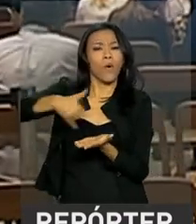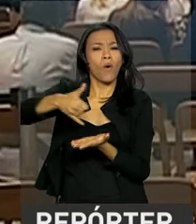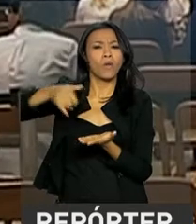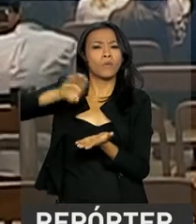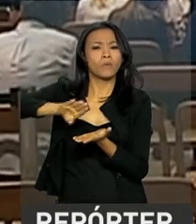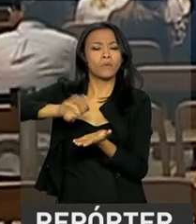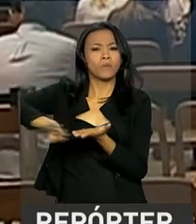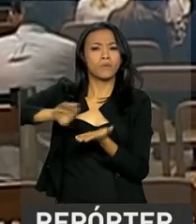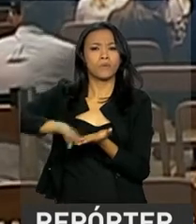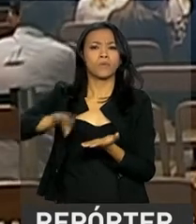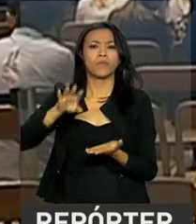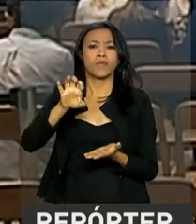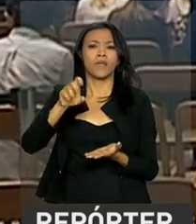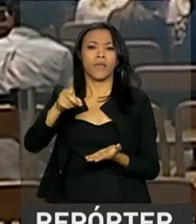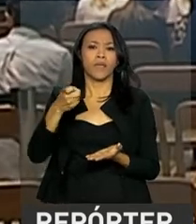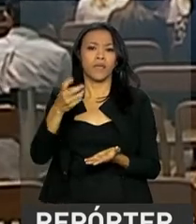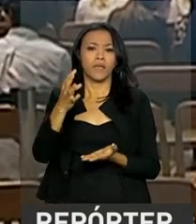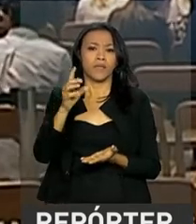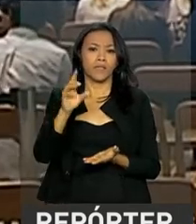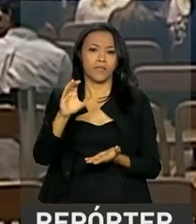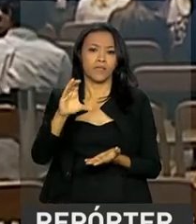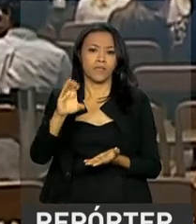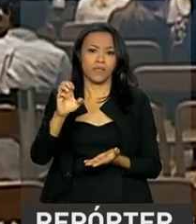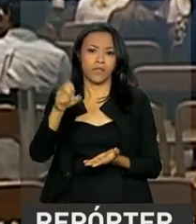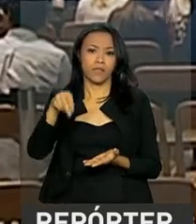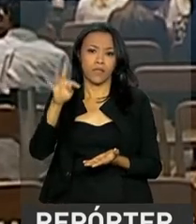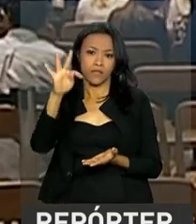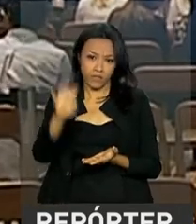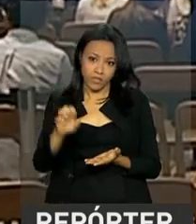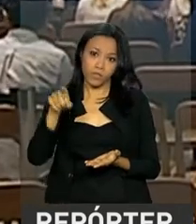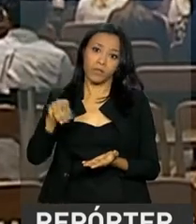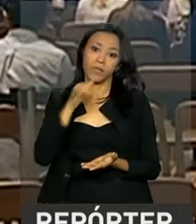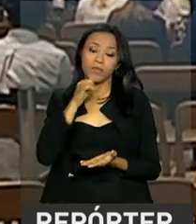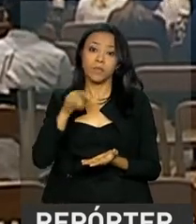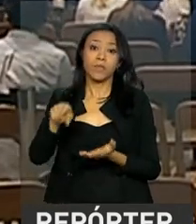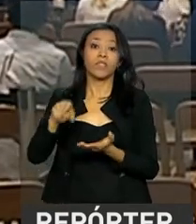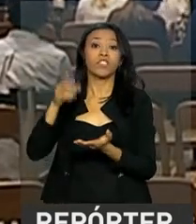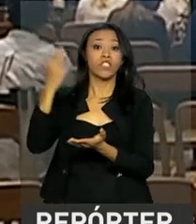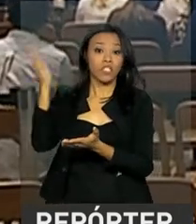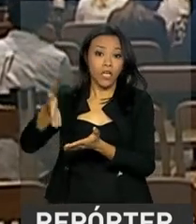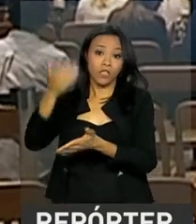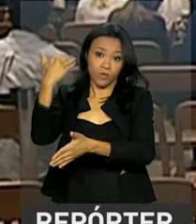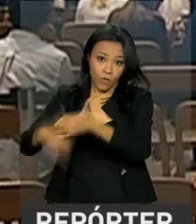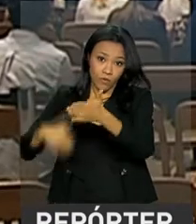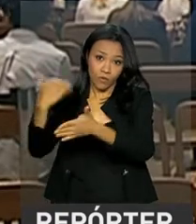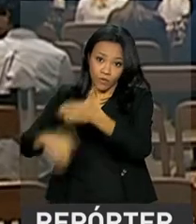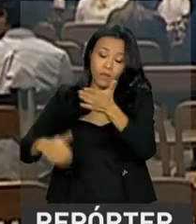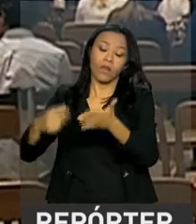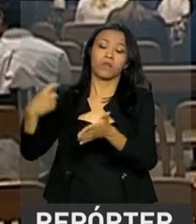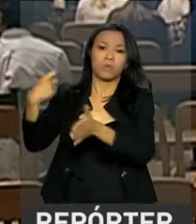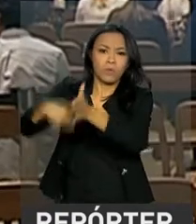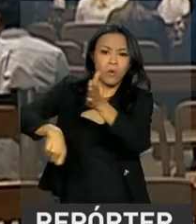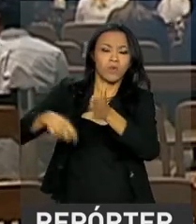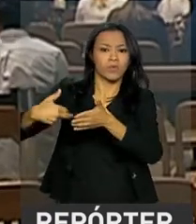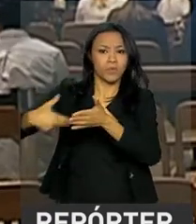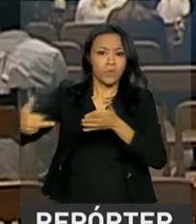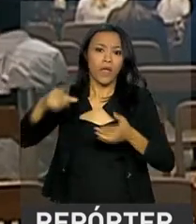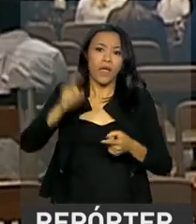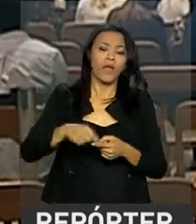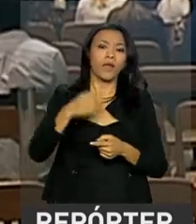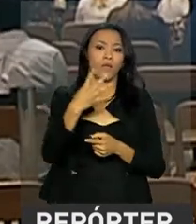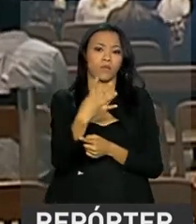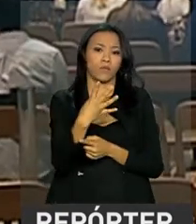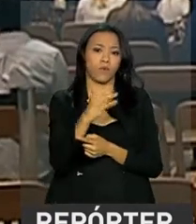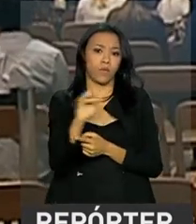União depois de descontados os custos de operação e os investimentos, cerca de 400 bilhões de